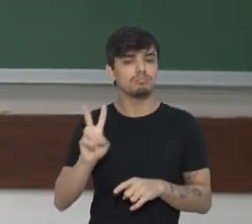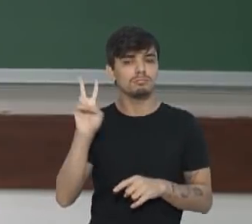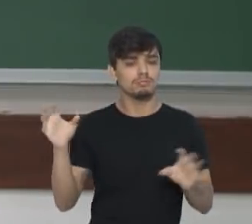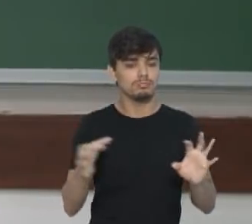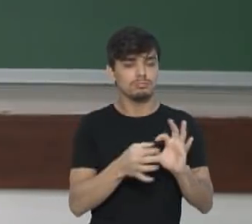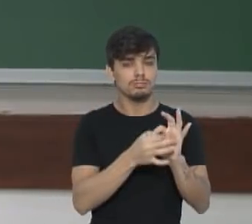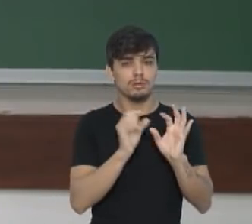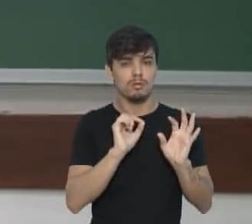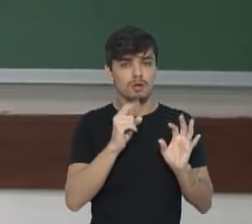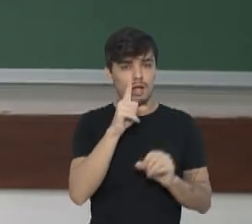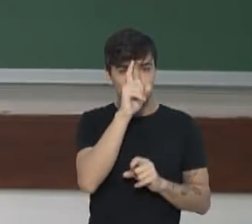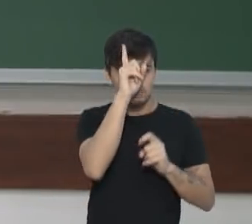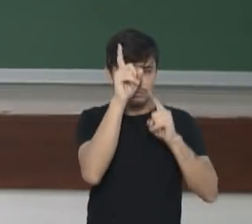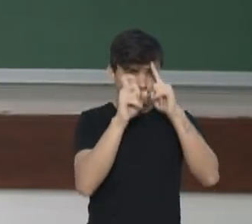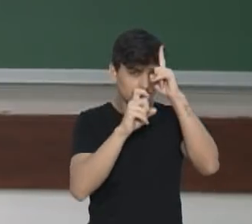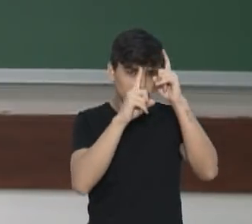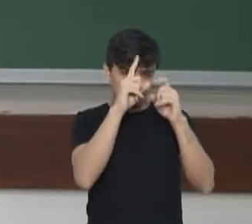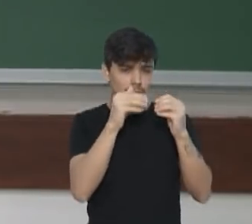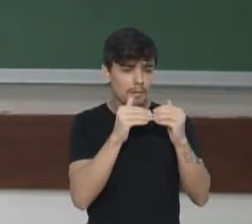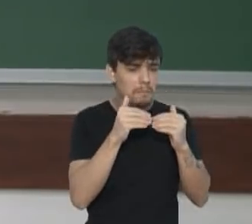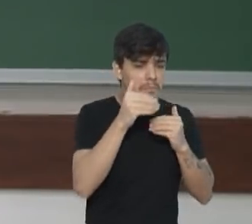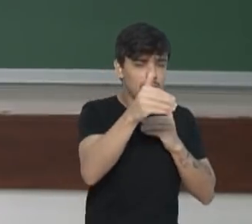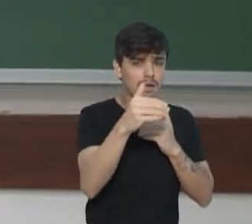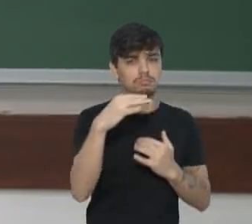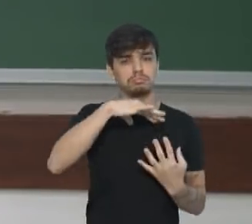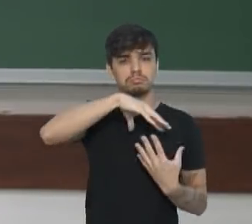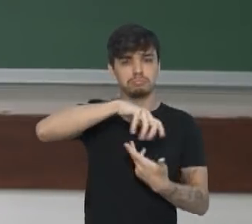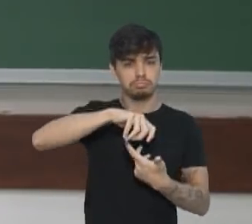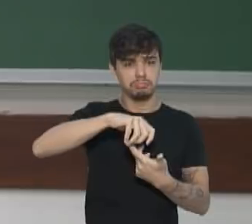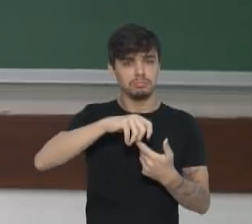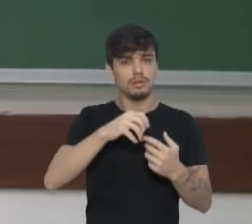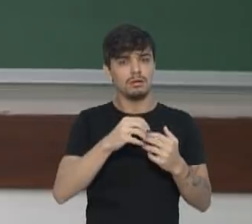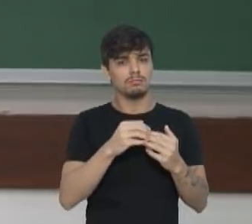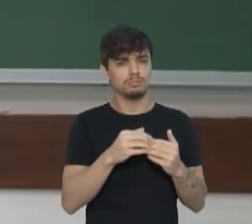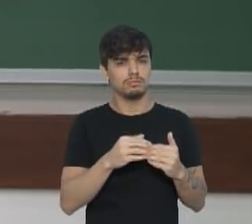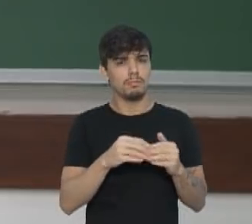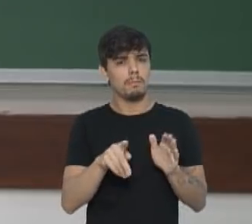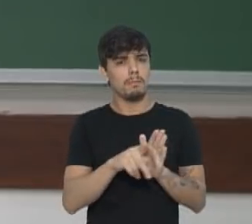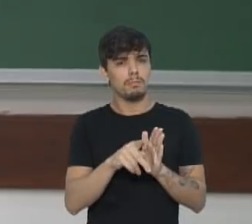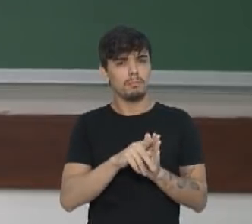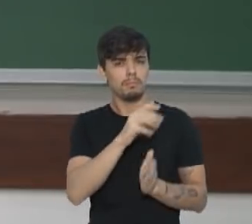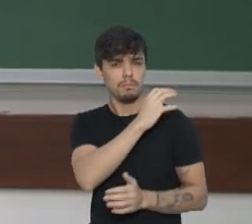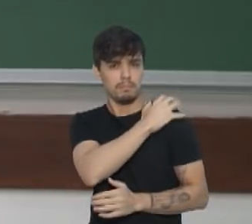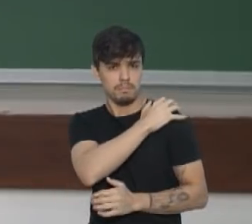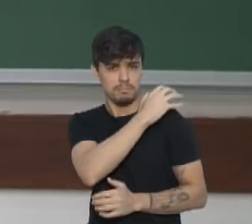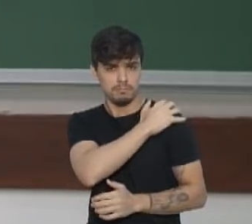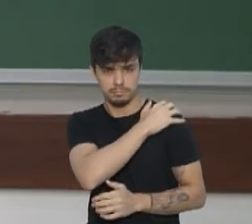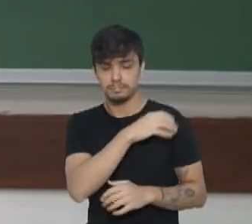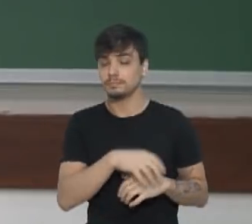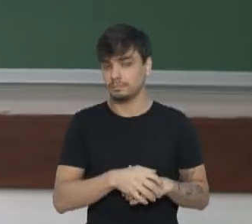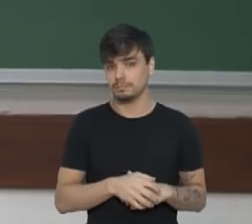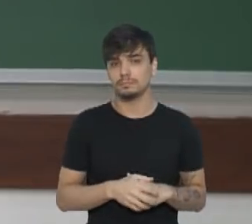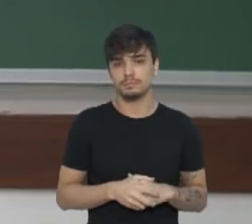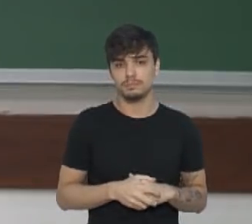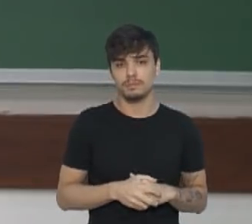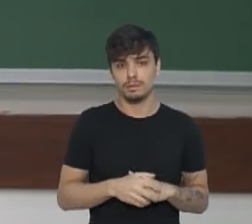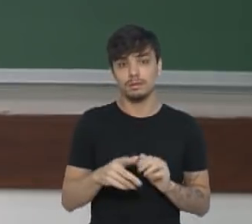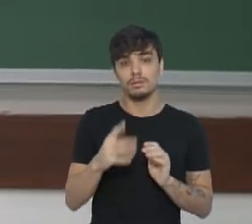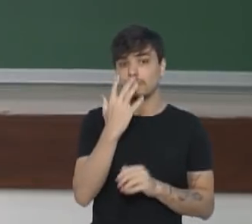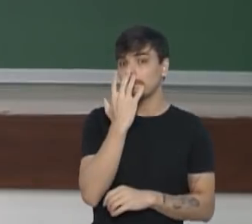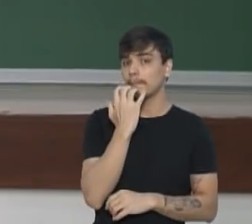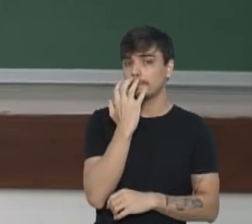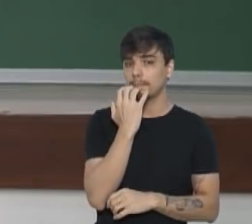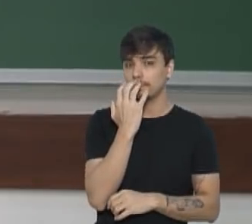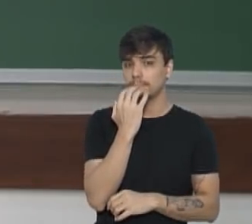numa ideia além do próprio mundo, né? Lá no mundo das ideias, do Platão, como nós falamos. Então, isso, né, para o Nietzsche vai